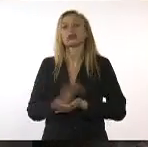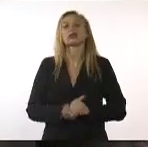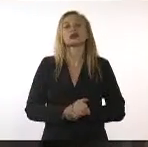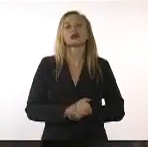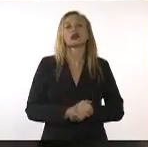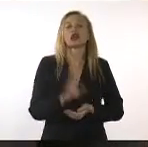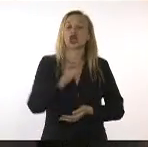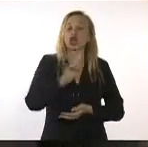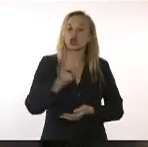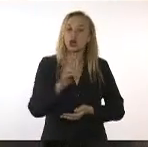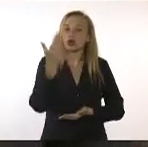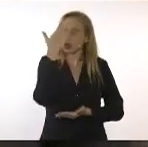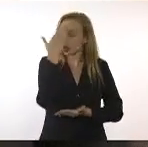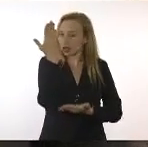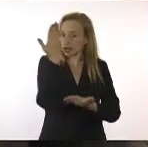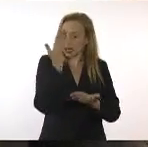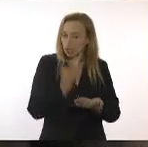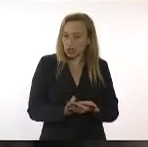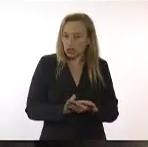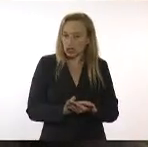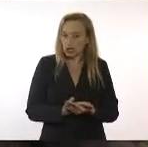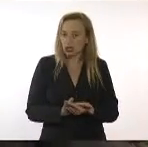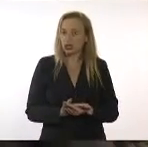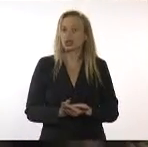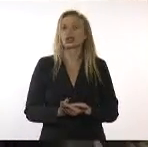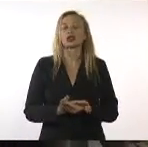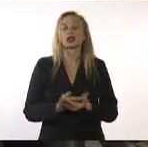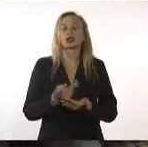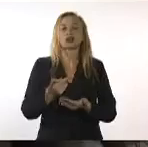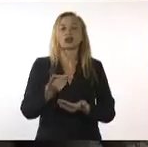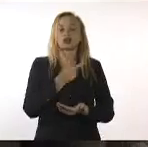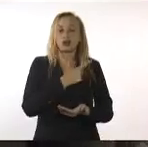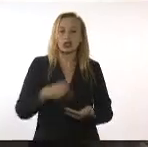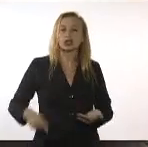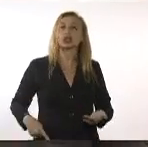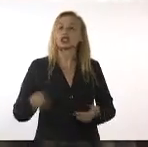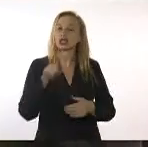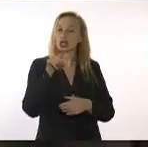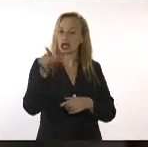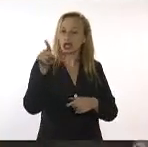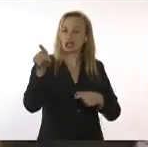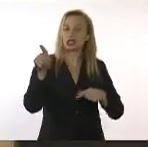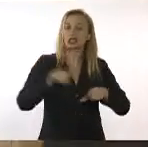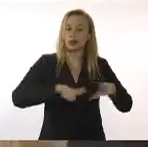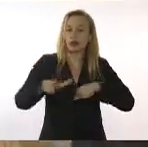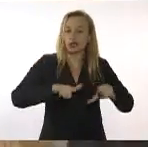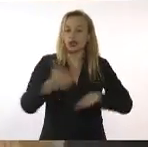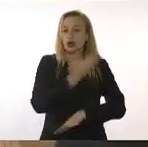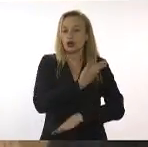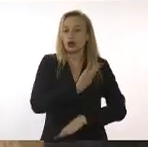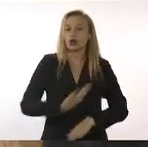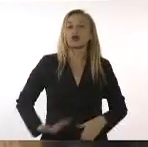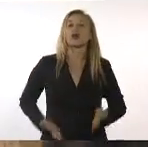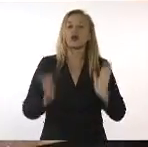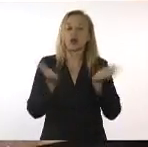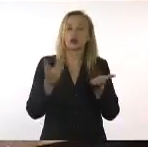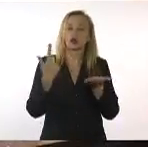acordo é em nome da confiança em vossa excelência que esses servidores hoje fechar essa cor parabéns